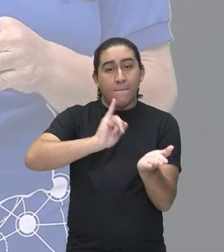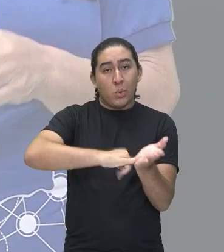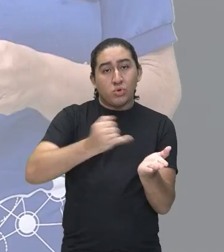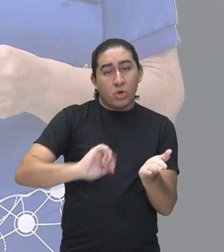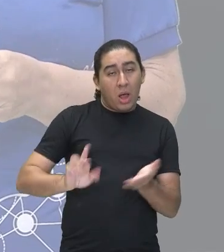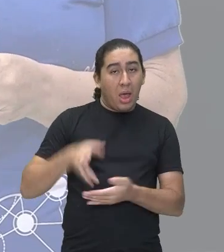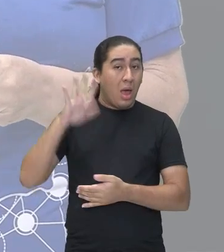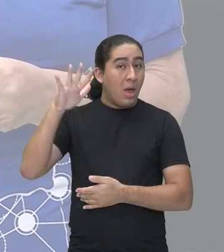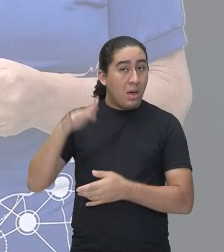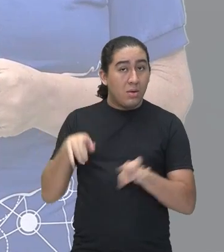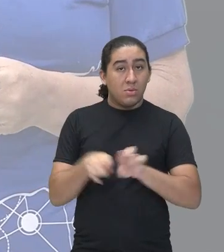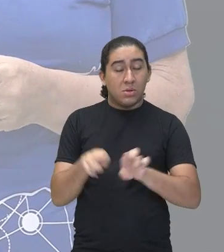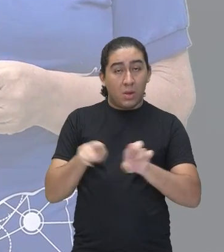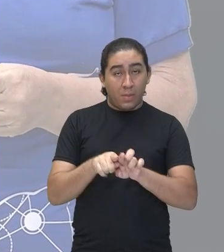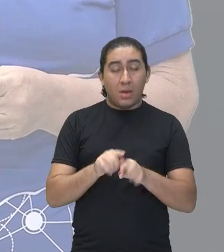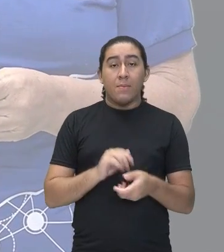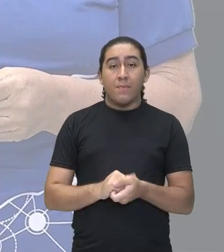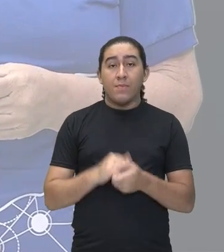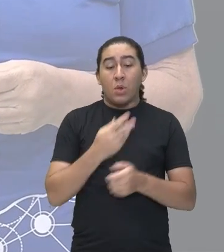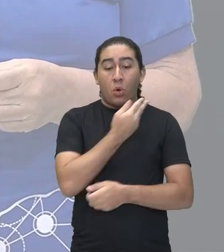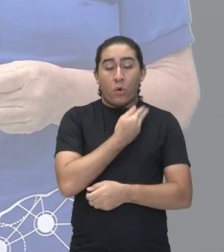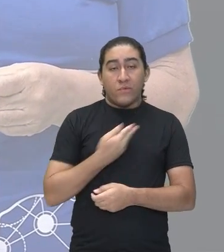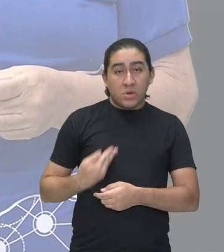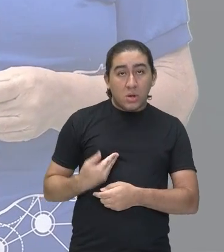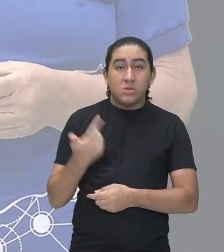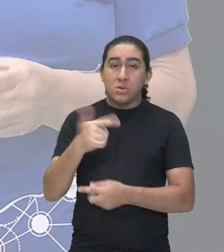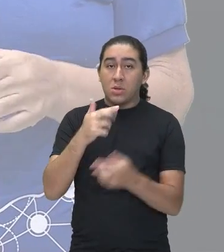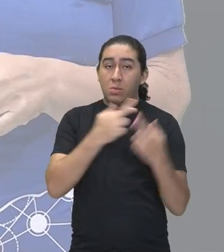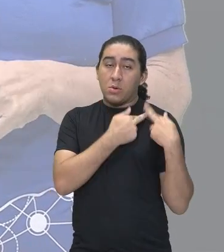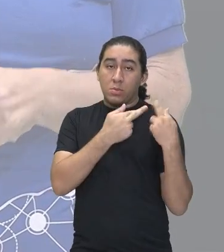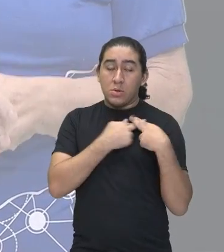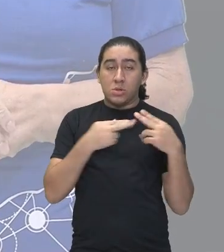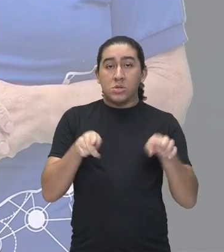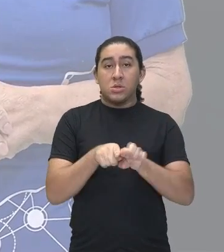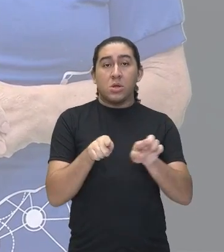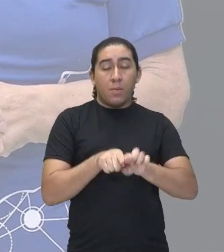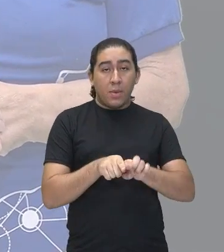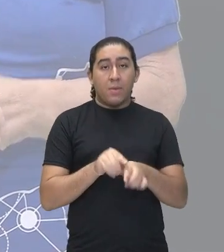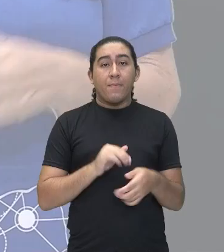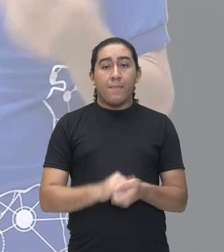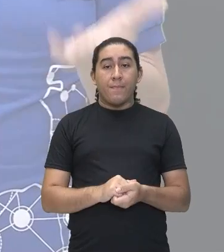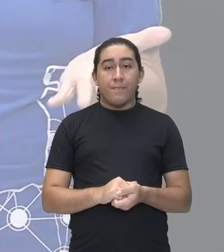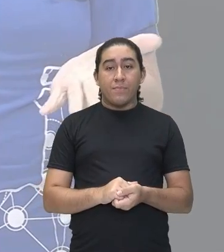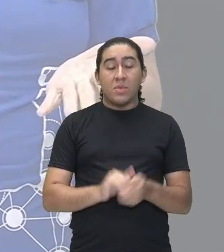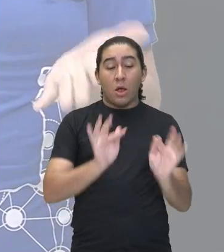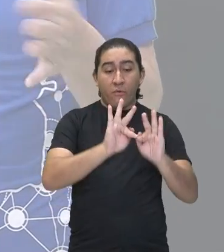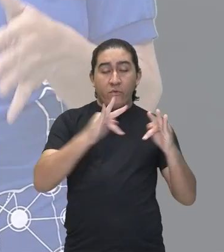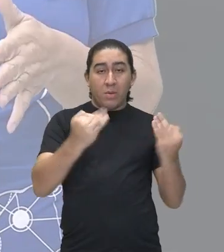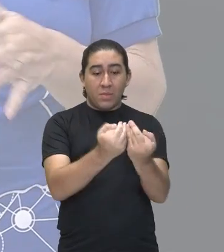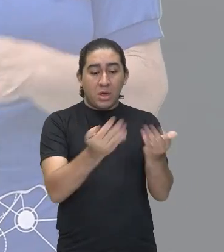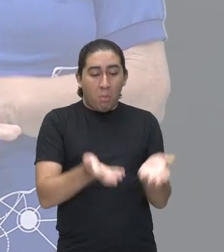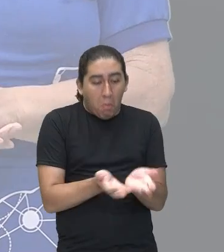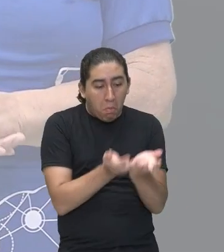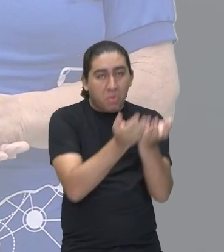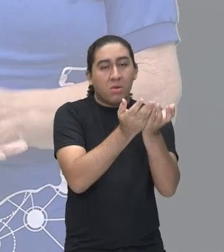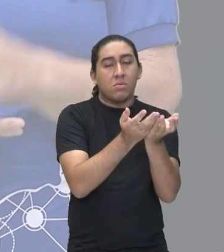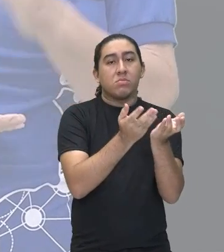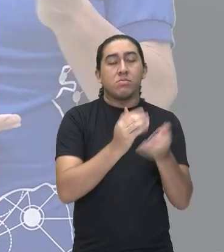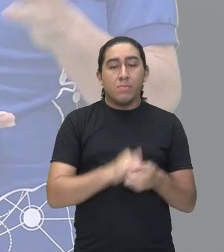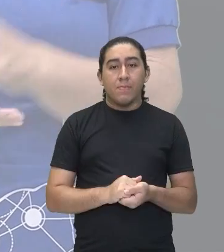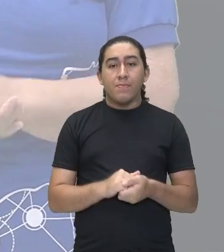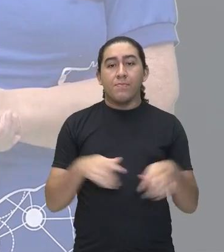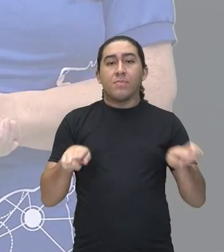impostos, narcisismo dos governantes e casos de nepotismo. O foco central da obra é